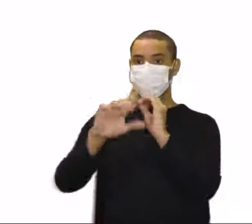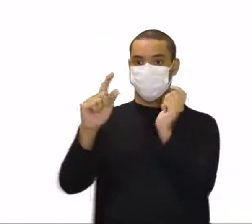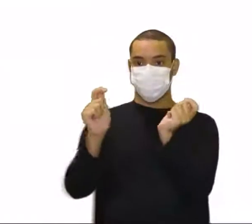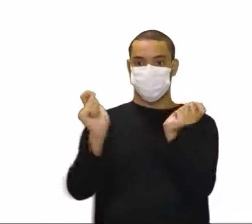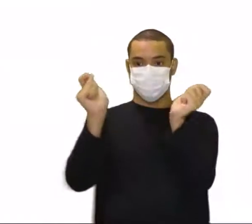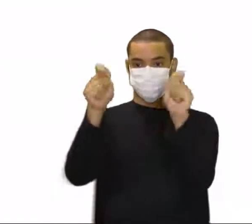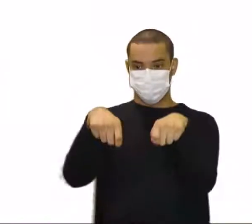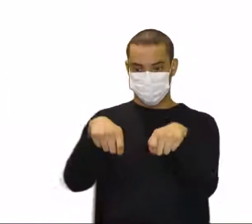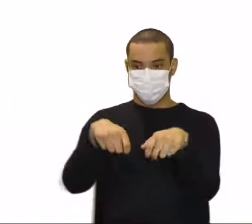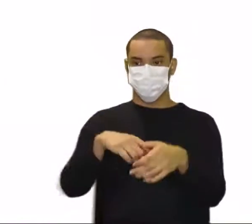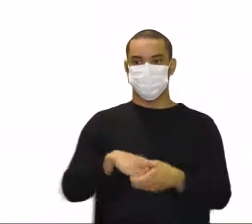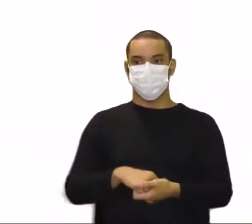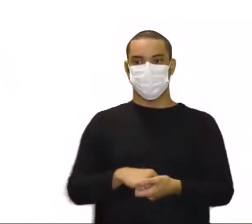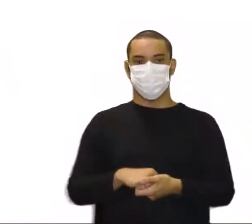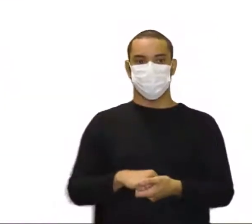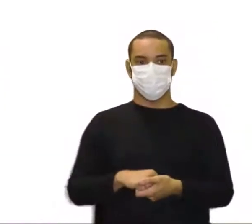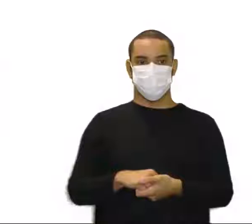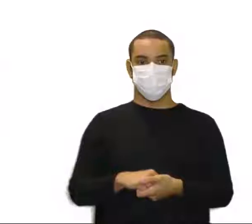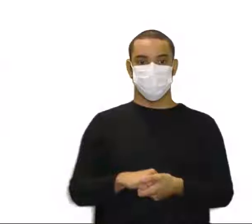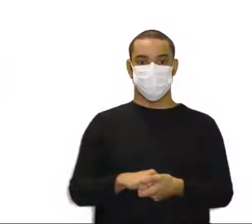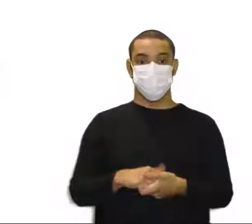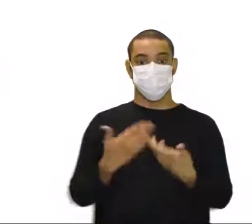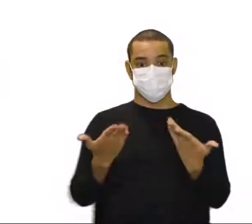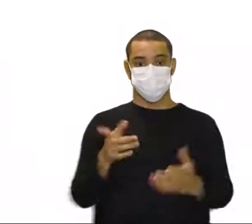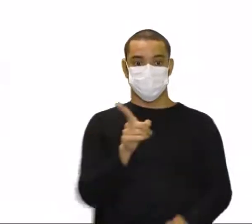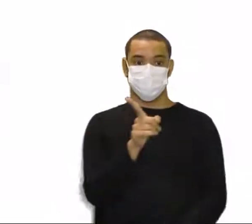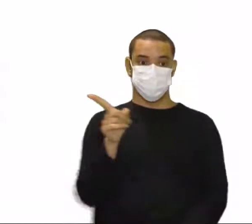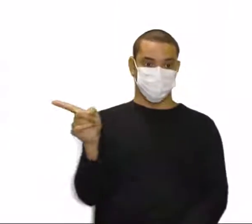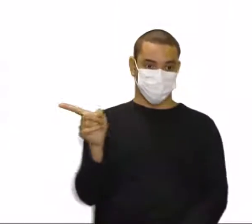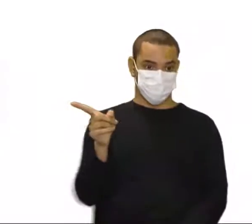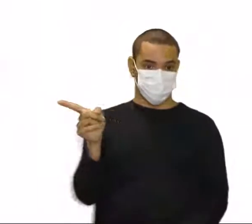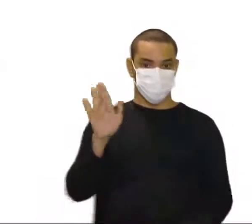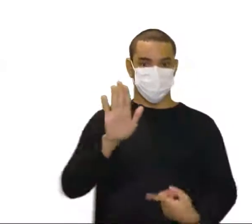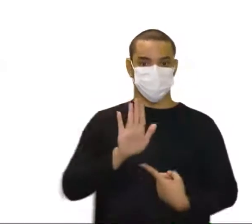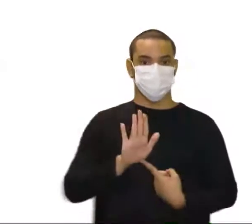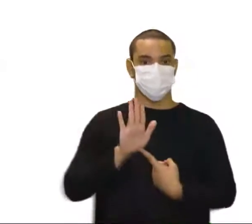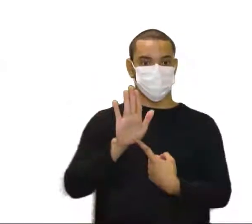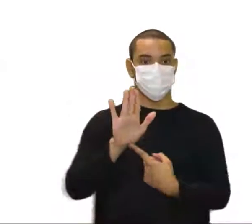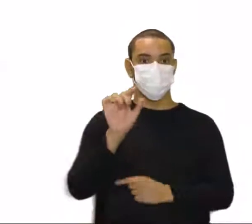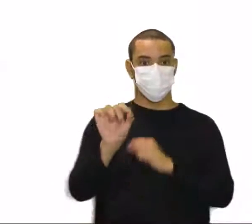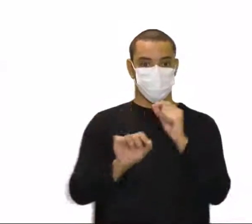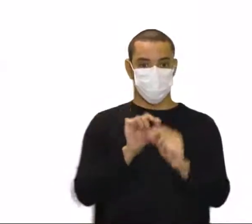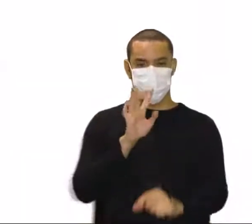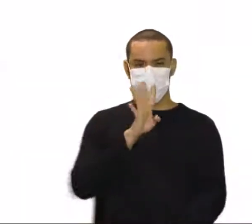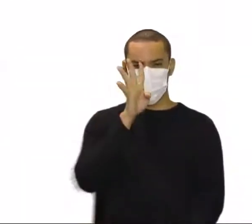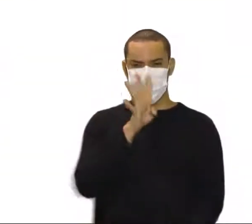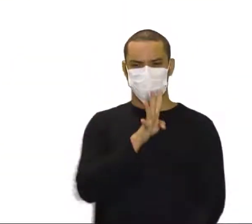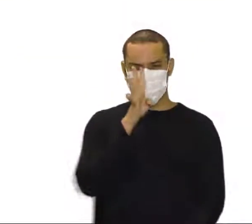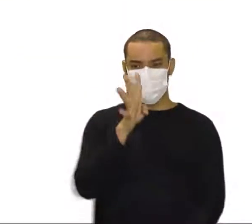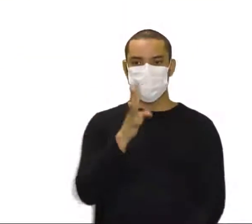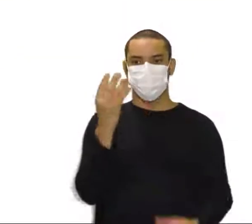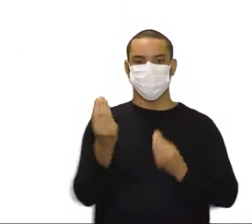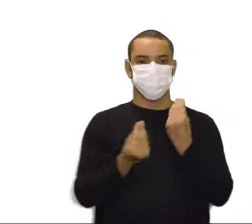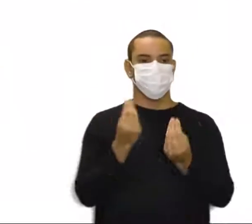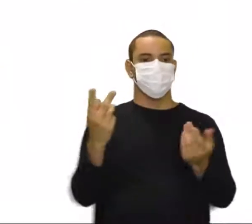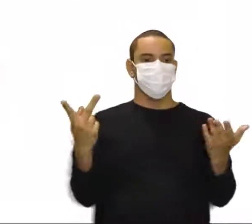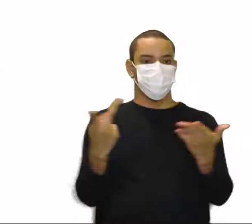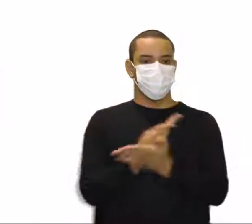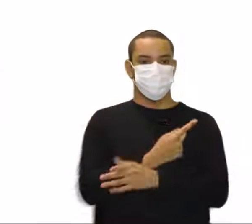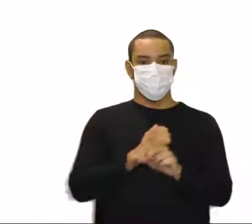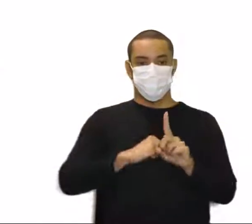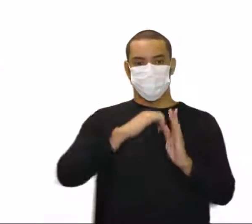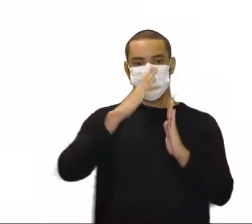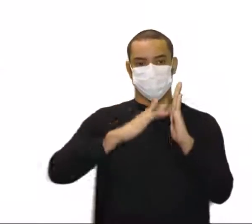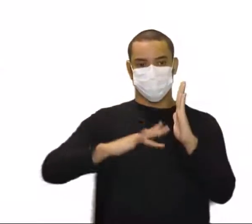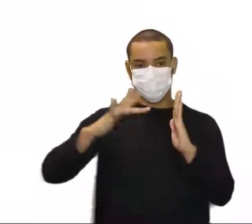proporções, certo? A figura a seguir ilustra de maneira exagerada uma onda plana